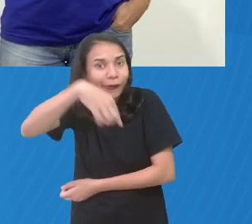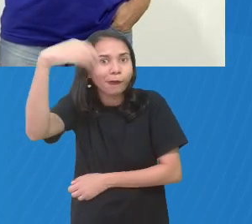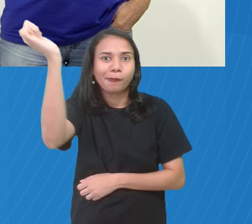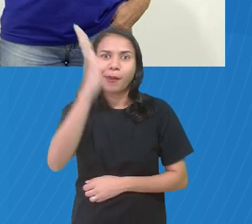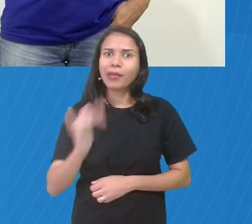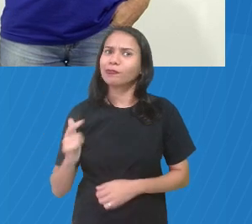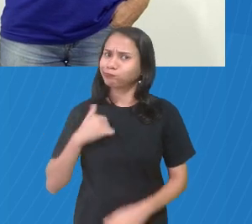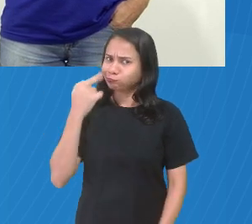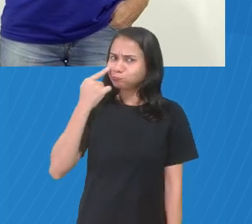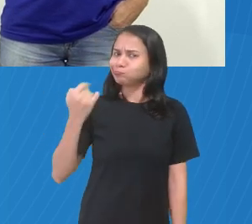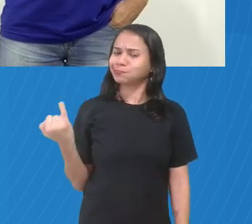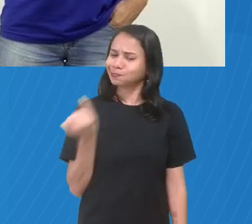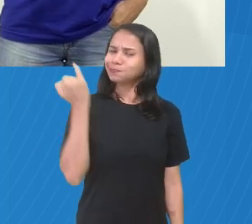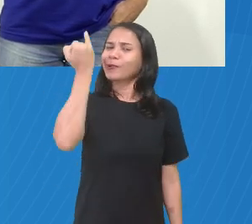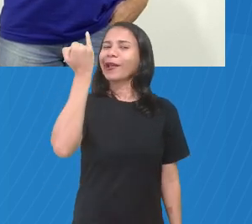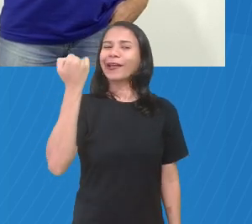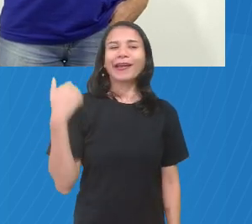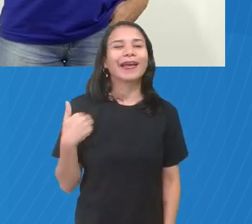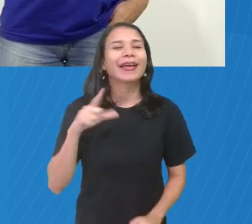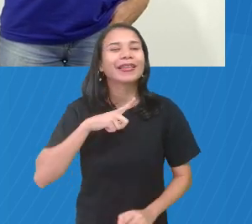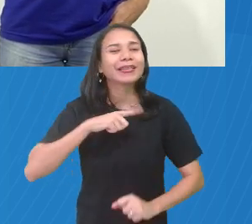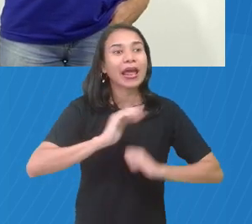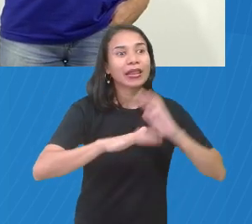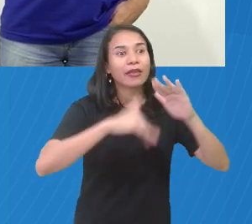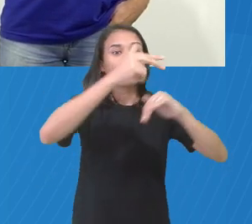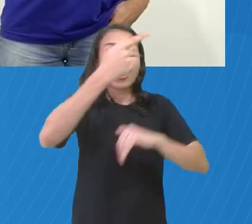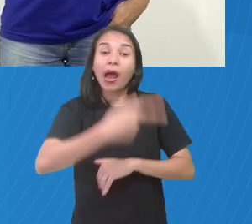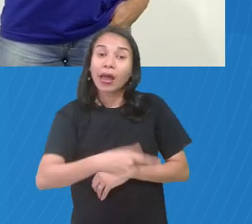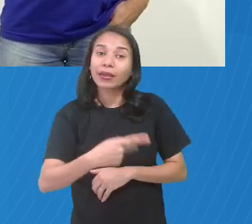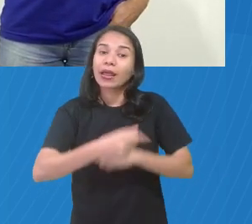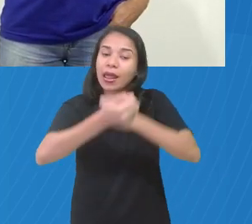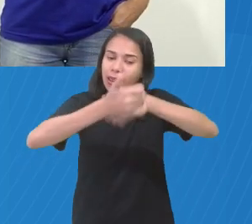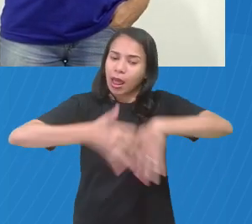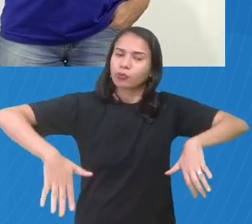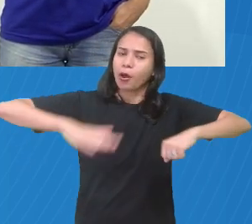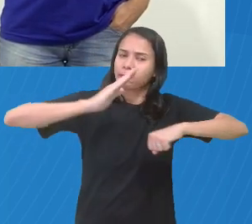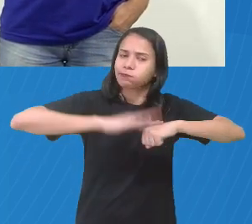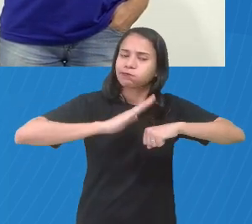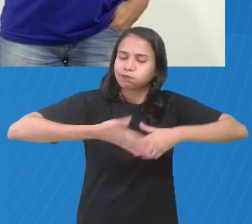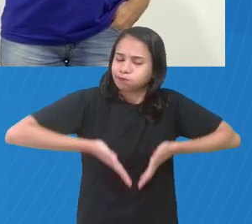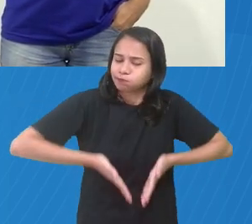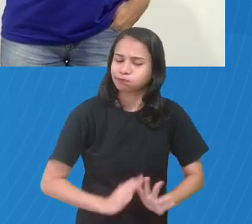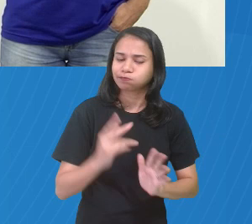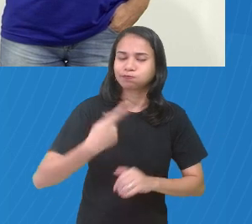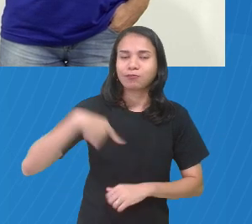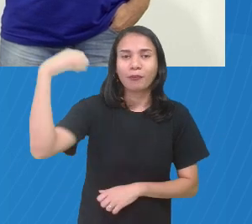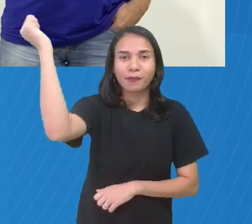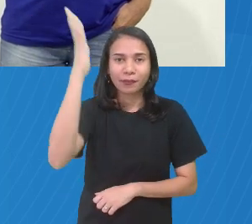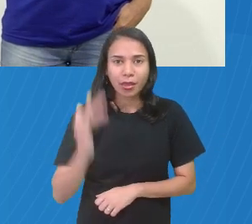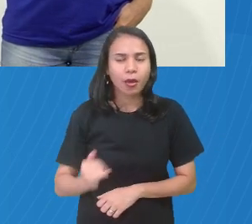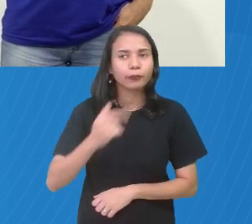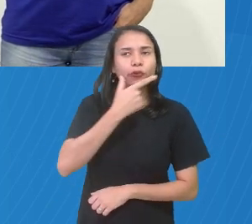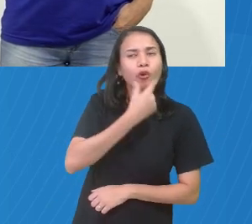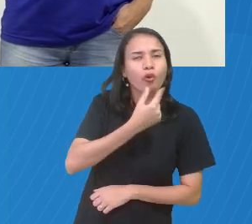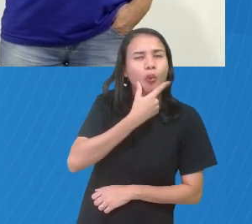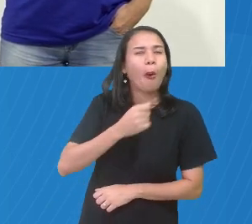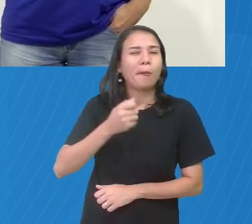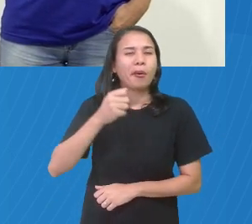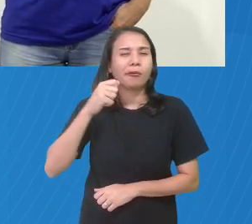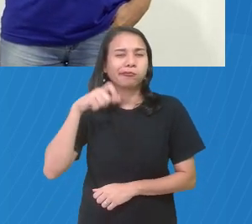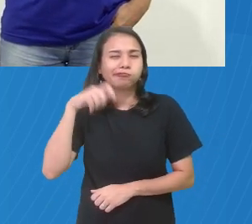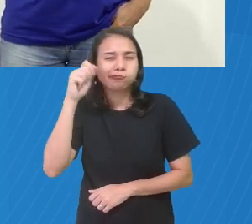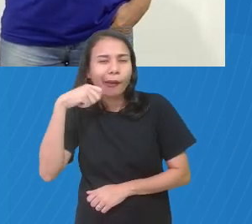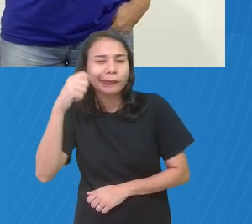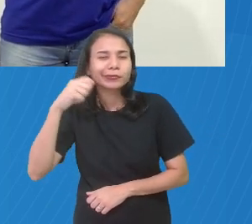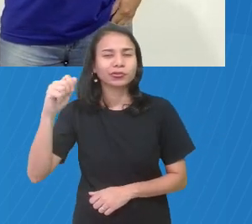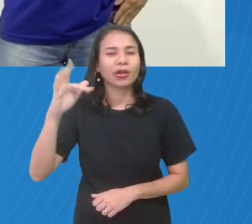como a gente é importante, né? Eles só se desenvolveram aqui, naturais daqui. Então, quando Franz Post, que era esse artista que Maurício de